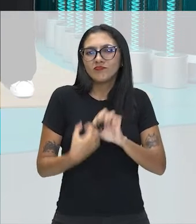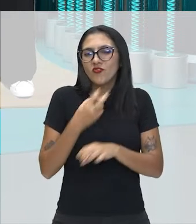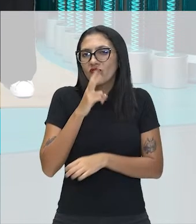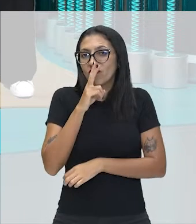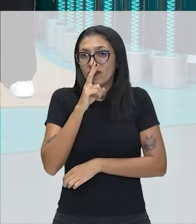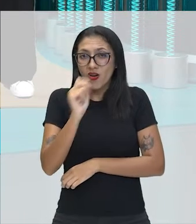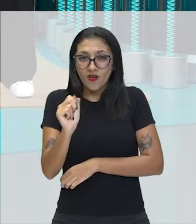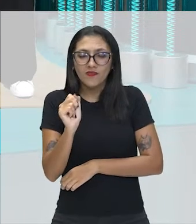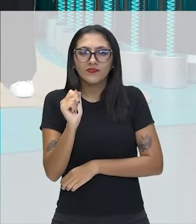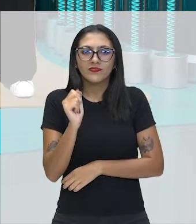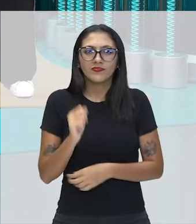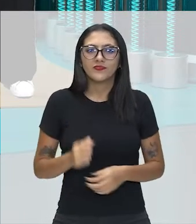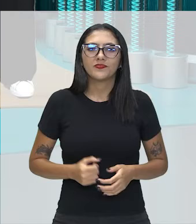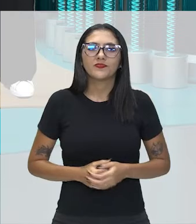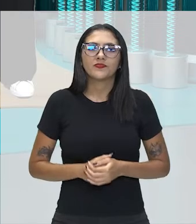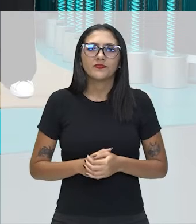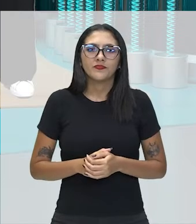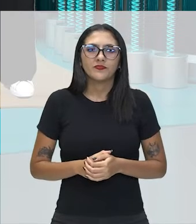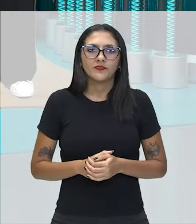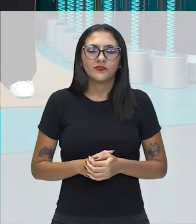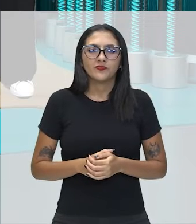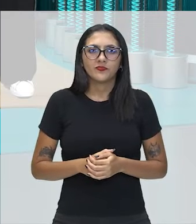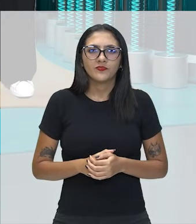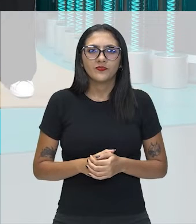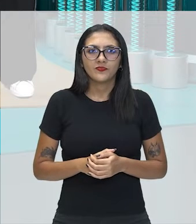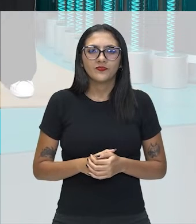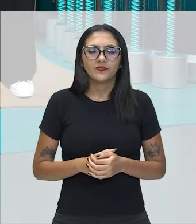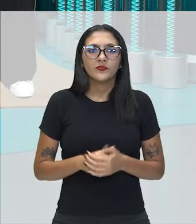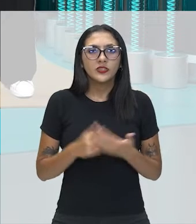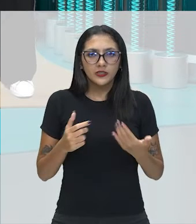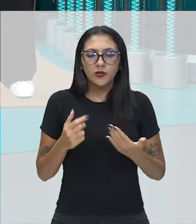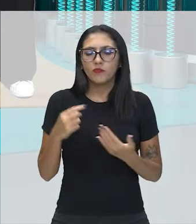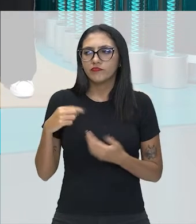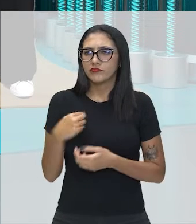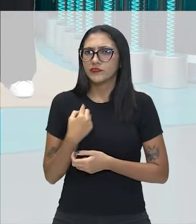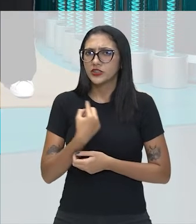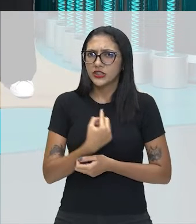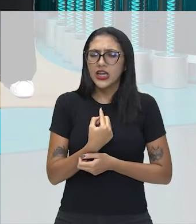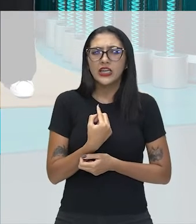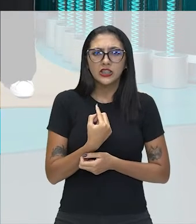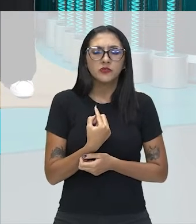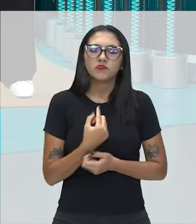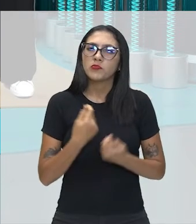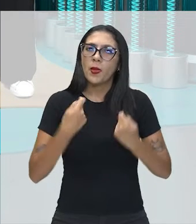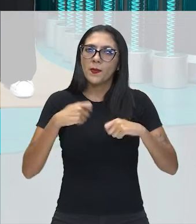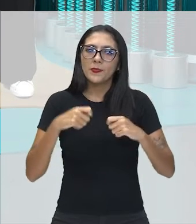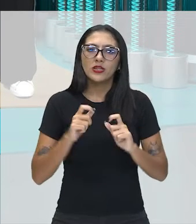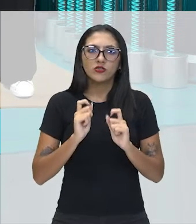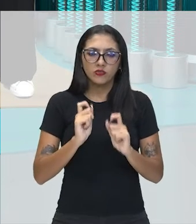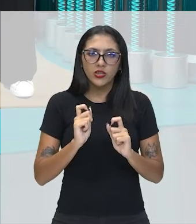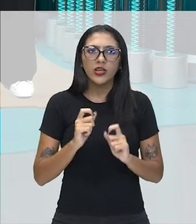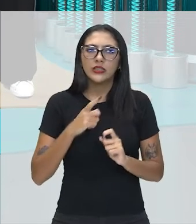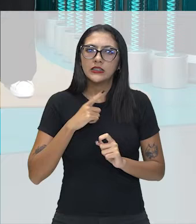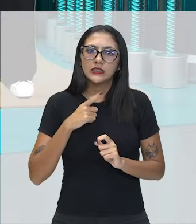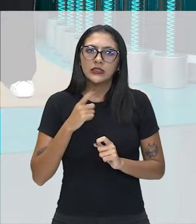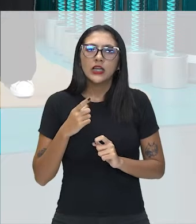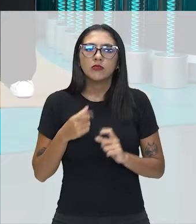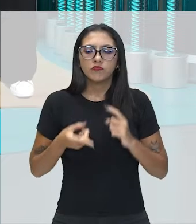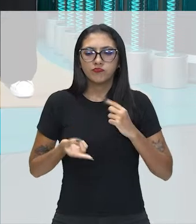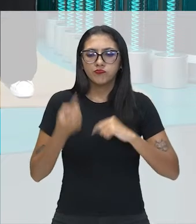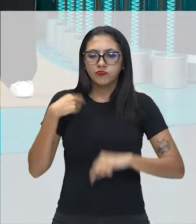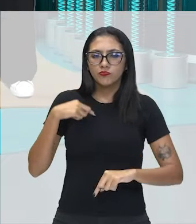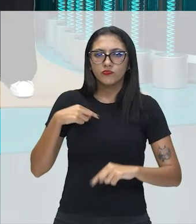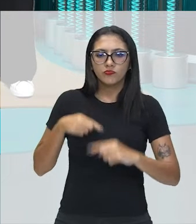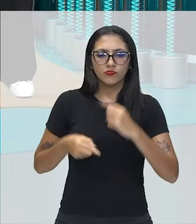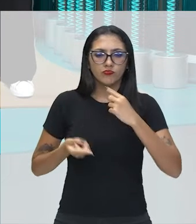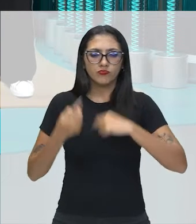Então, nós, como pessoas, temos que repor esse sódio, esse